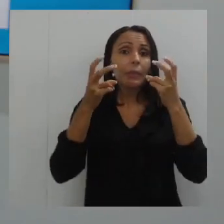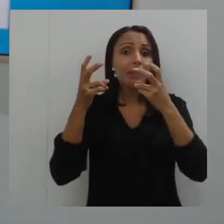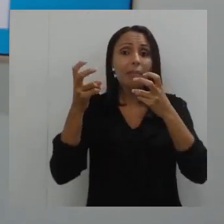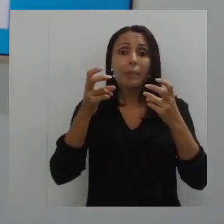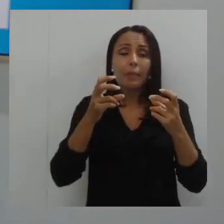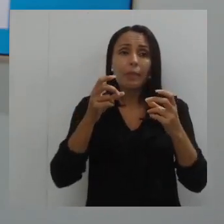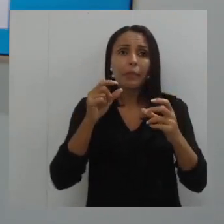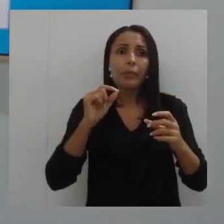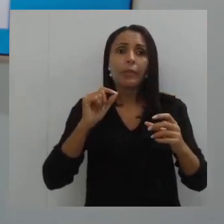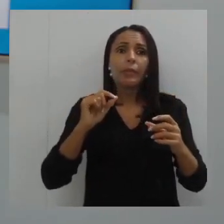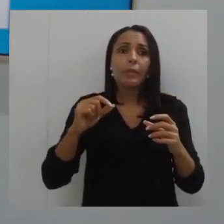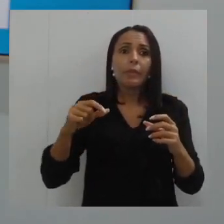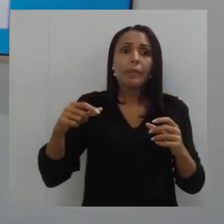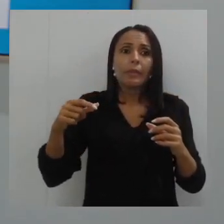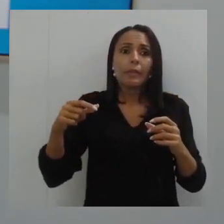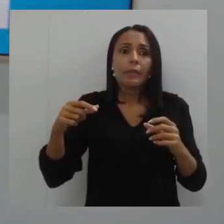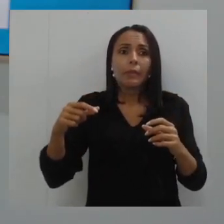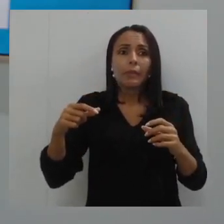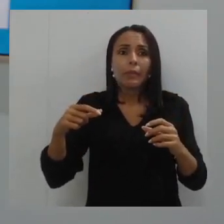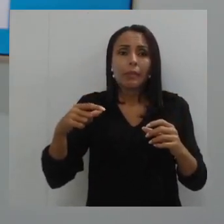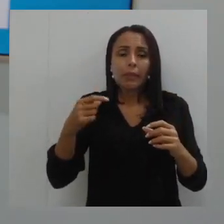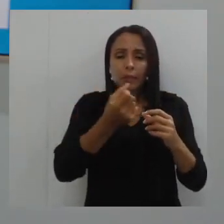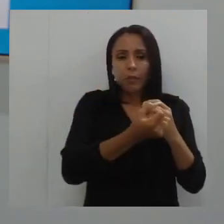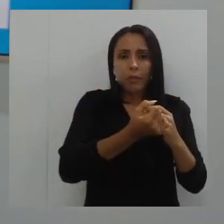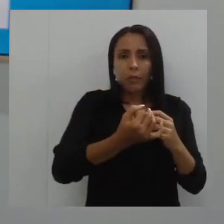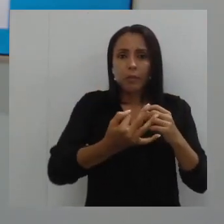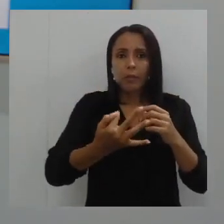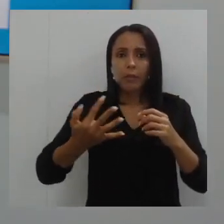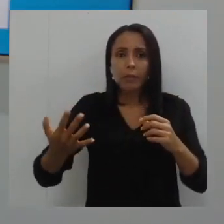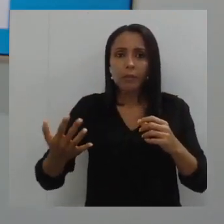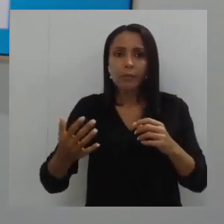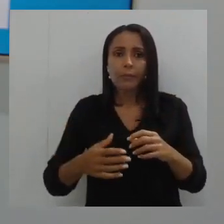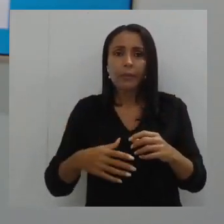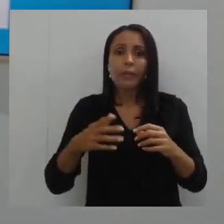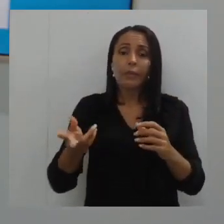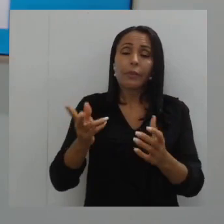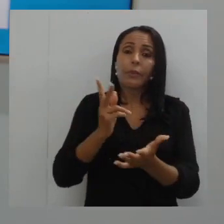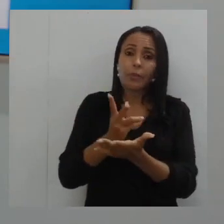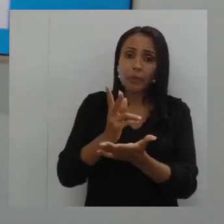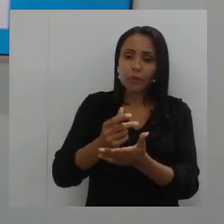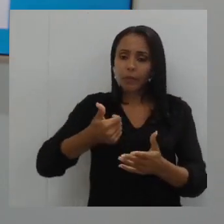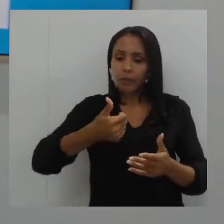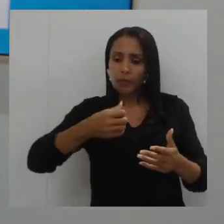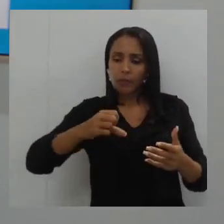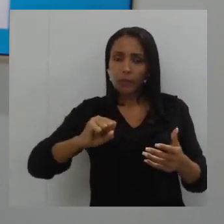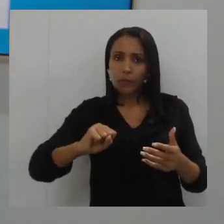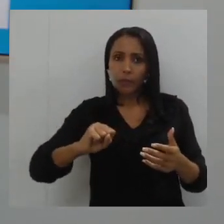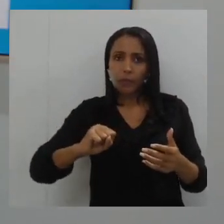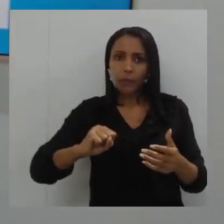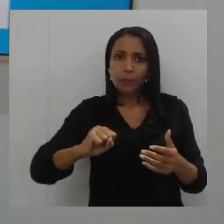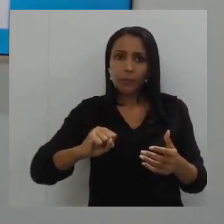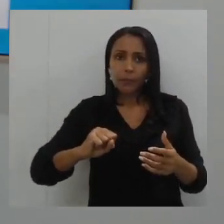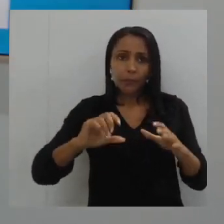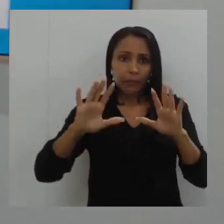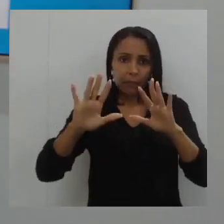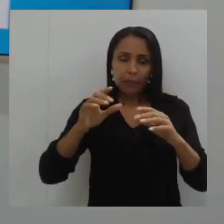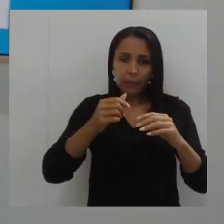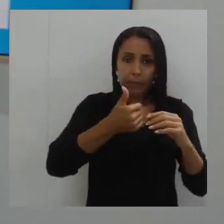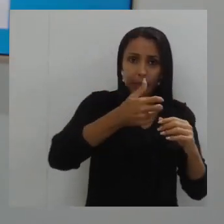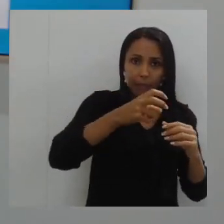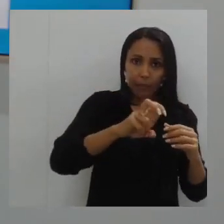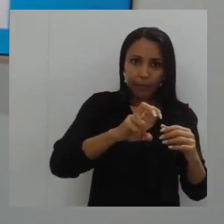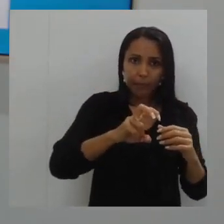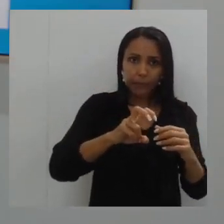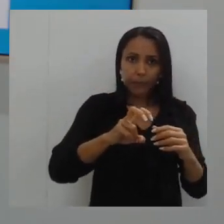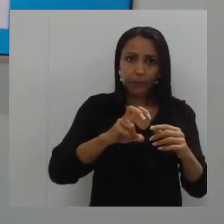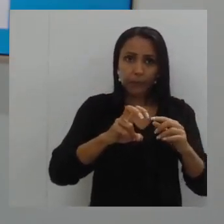Eu tenho aqui... Contando até aqui, eu continuo tendo 18, mas vamos ver os primeiros aqui, 15. Aqui, ó, primeiro